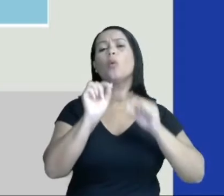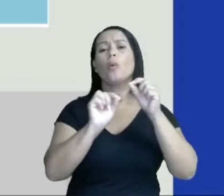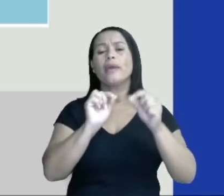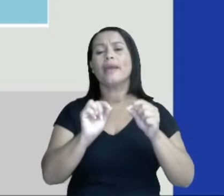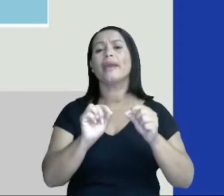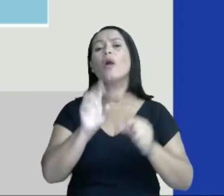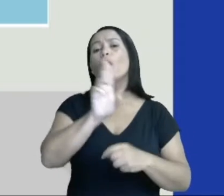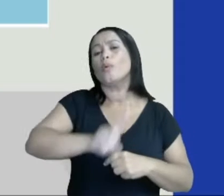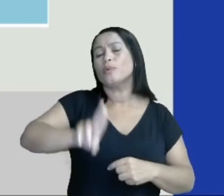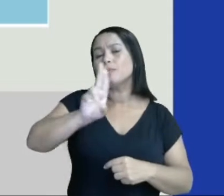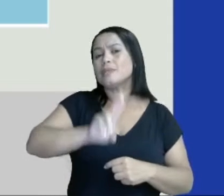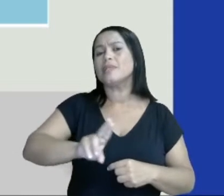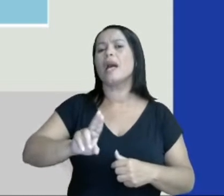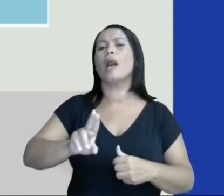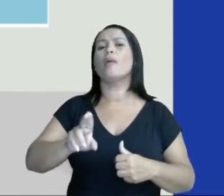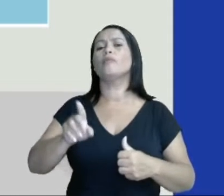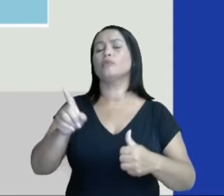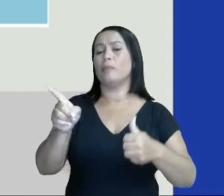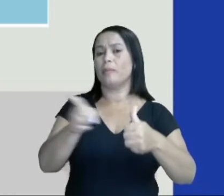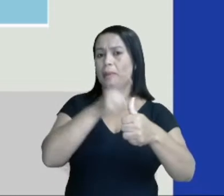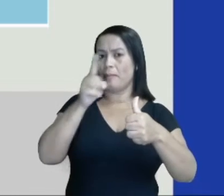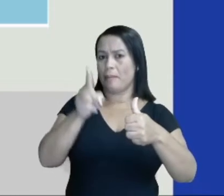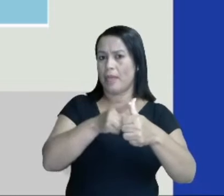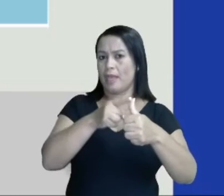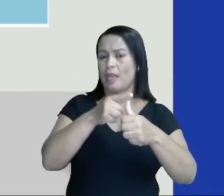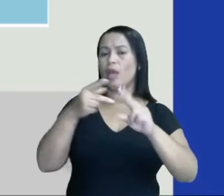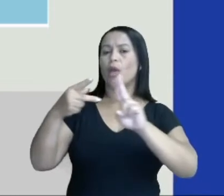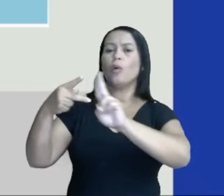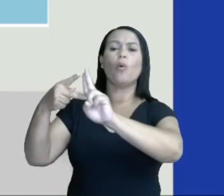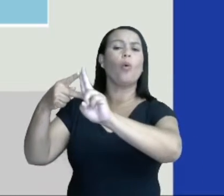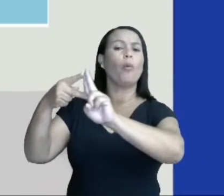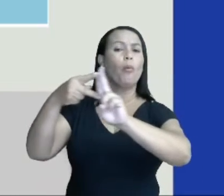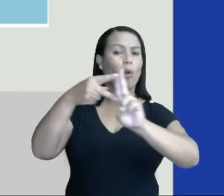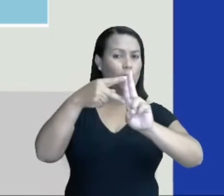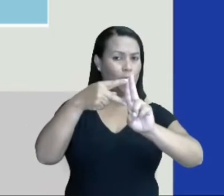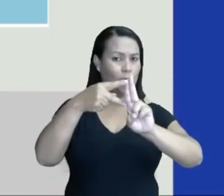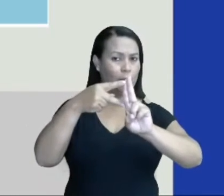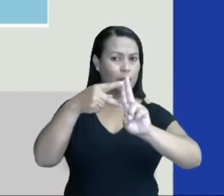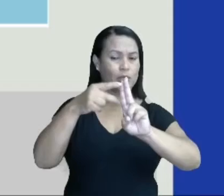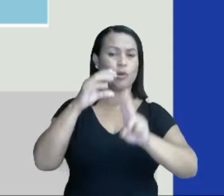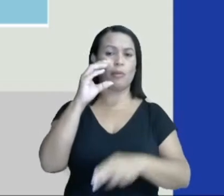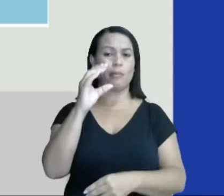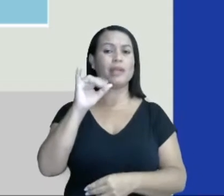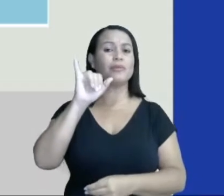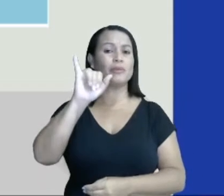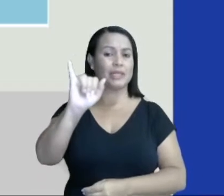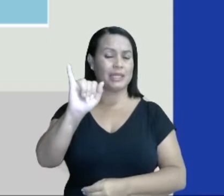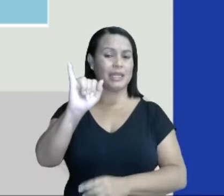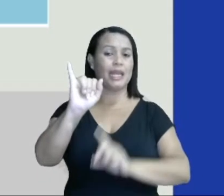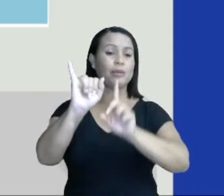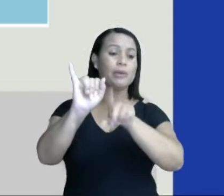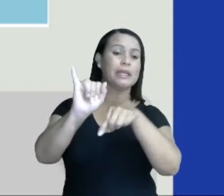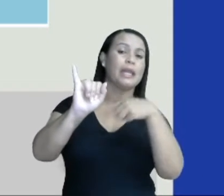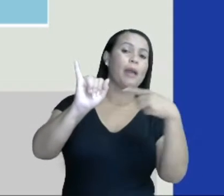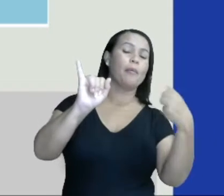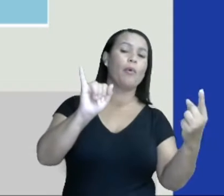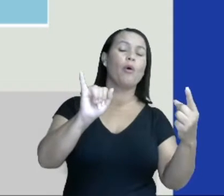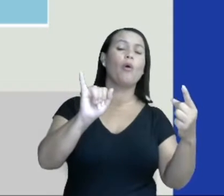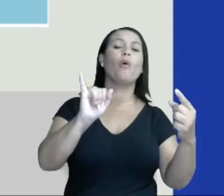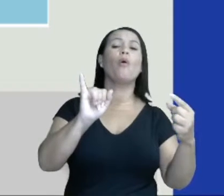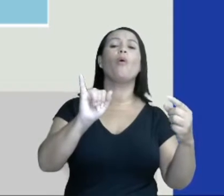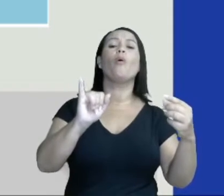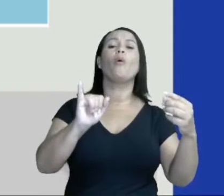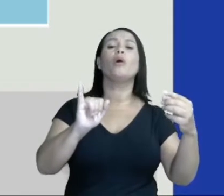gente usa primeiro o pronome de complemento indireto e depois o pronome